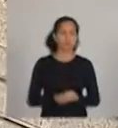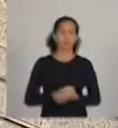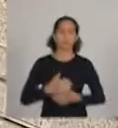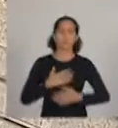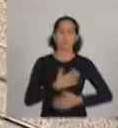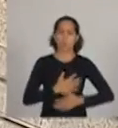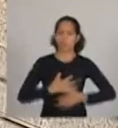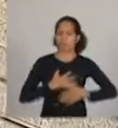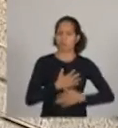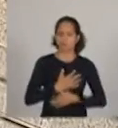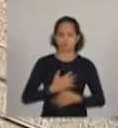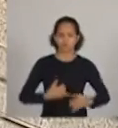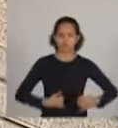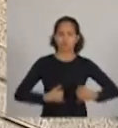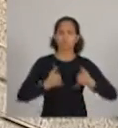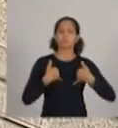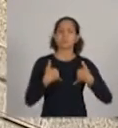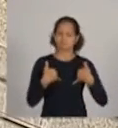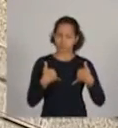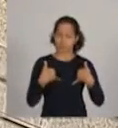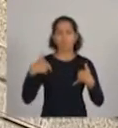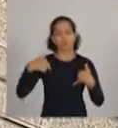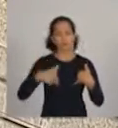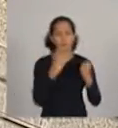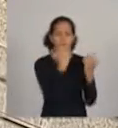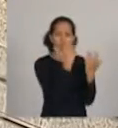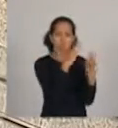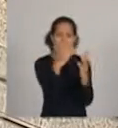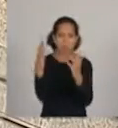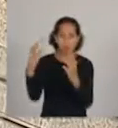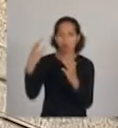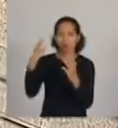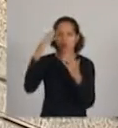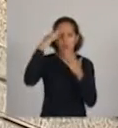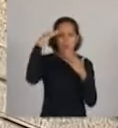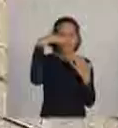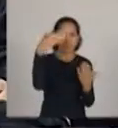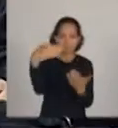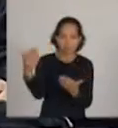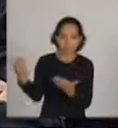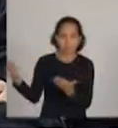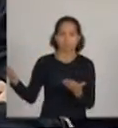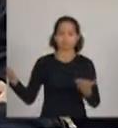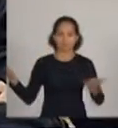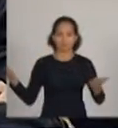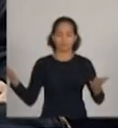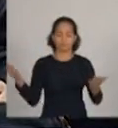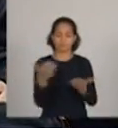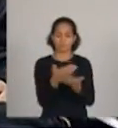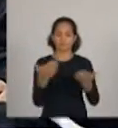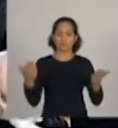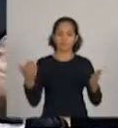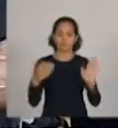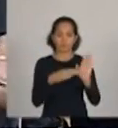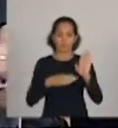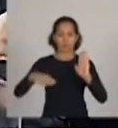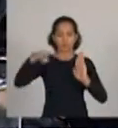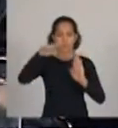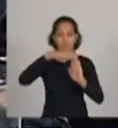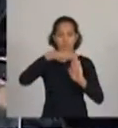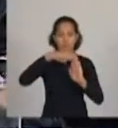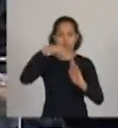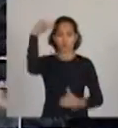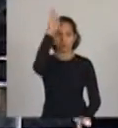prazer imensurável, né? A gente poder parabenizar e homenagear as Forças Armadas do nosso